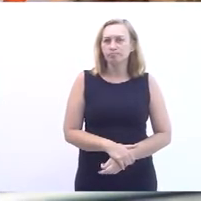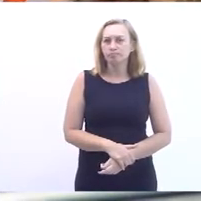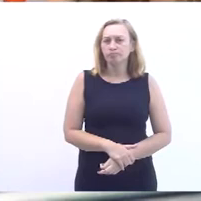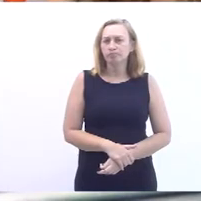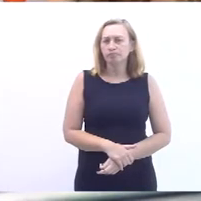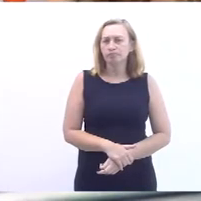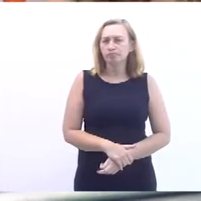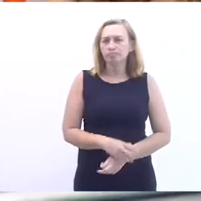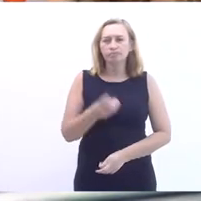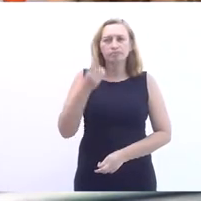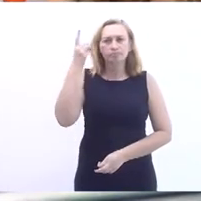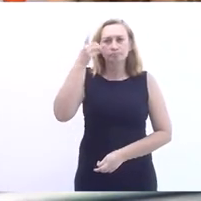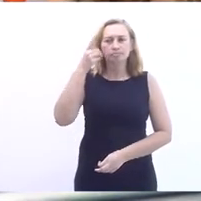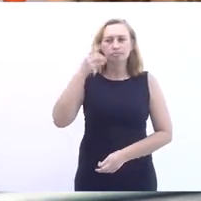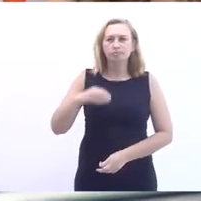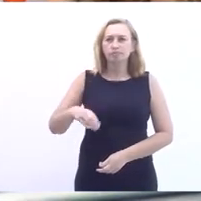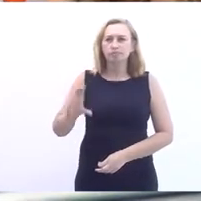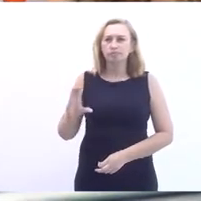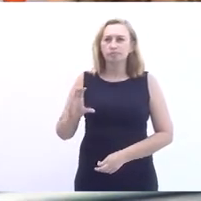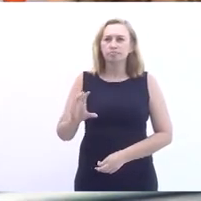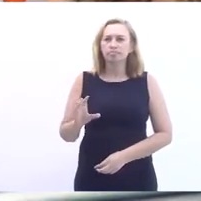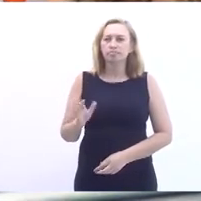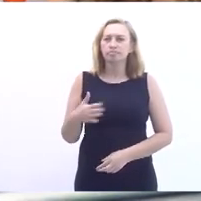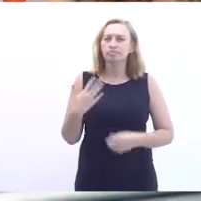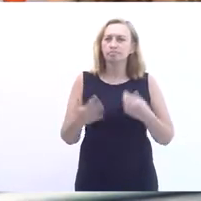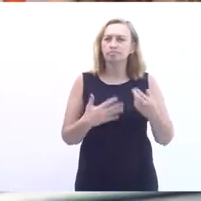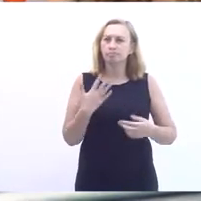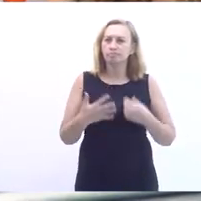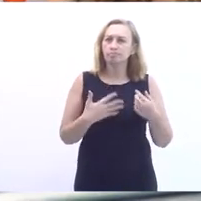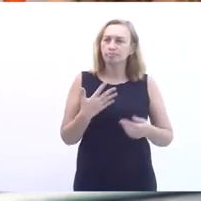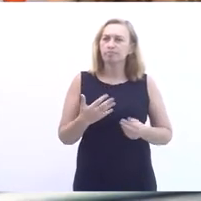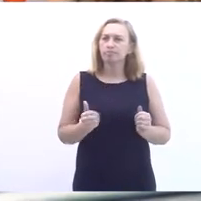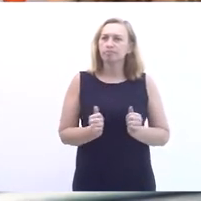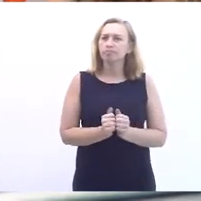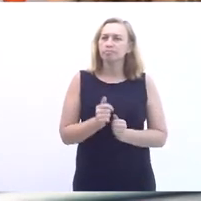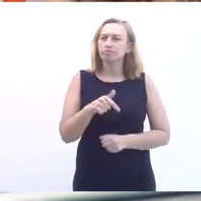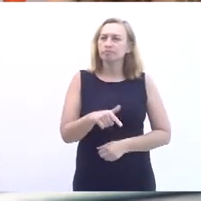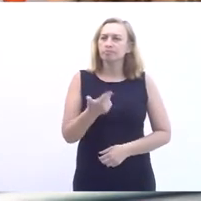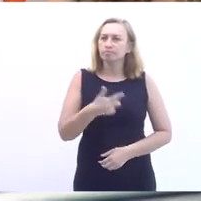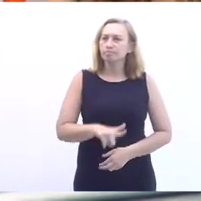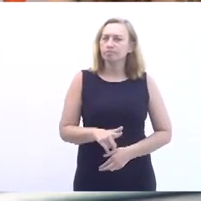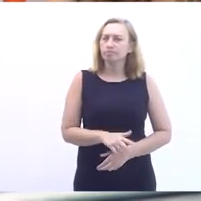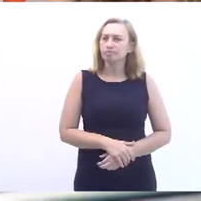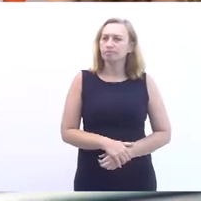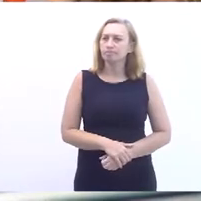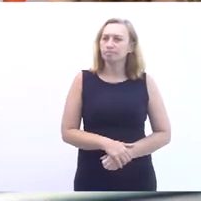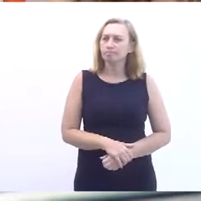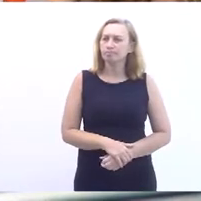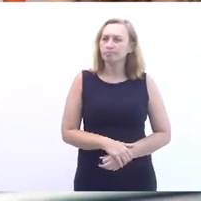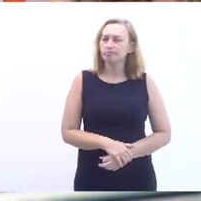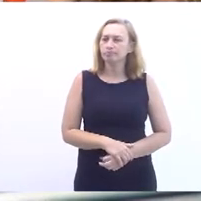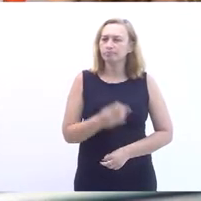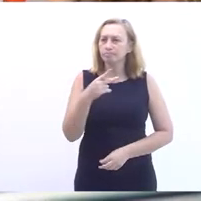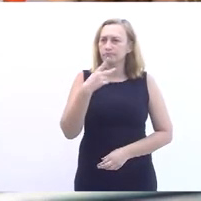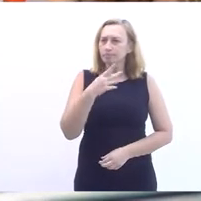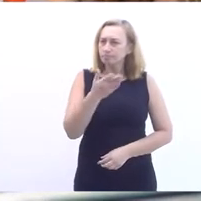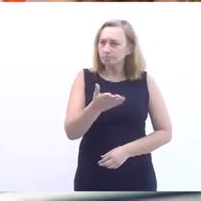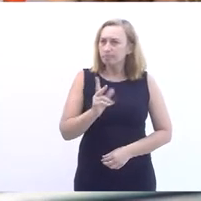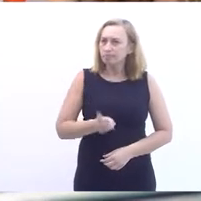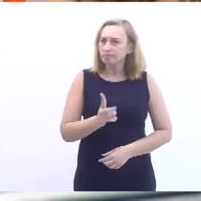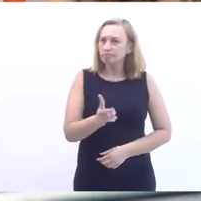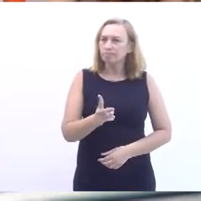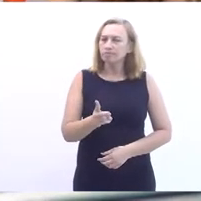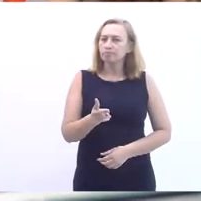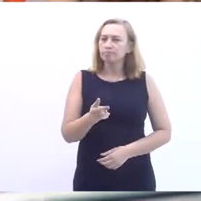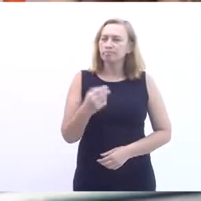deputado Carlos minc é uma satisfação está aqui mais uma vez suas palavras sempre tão